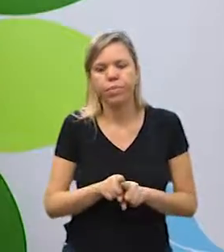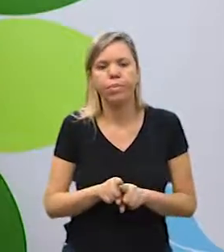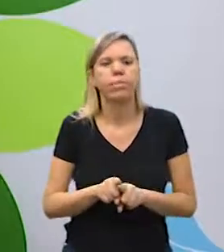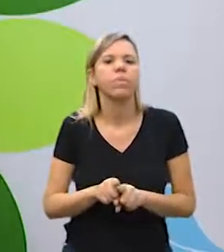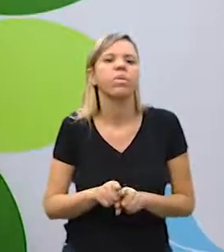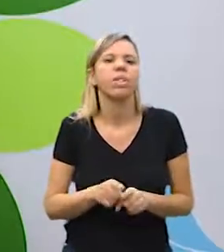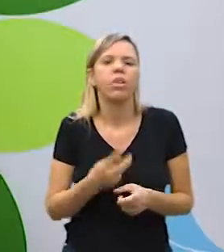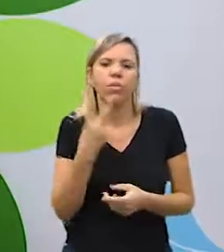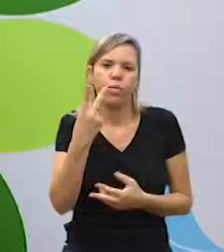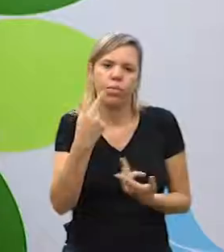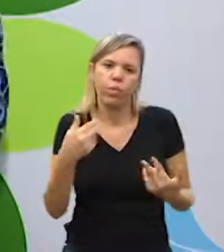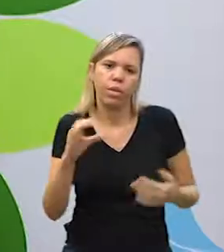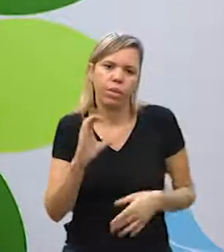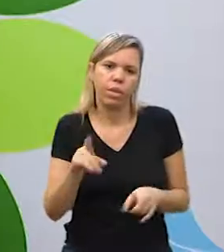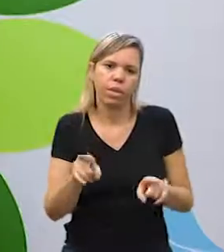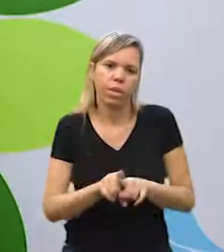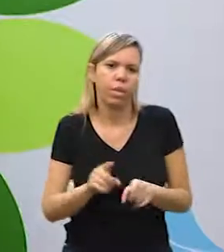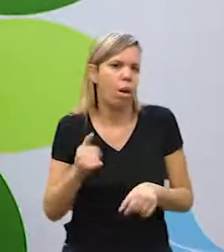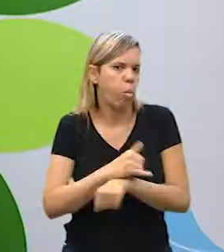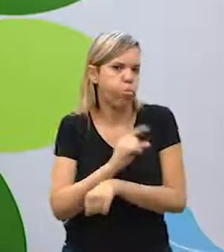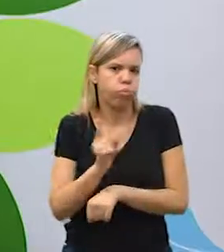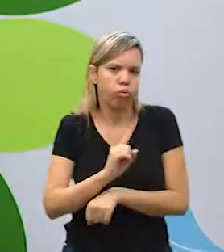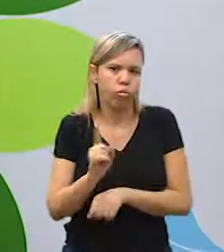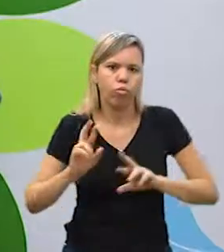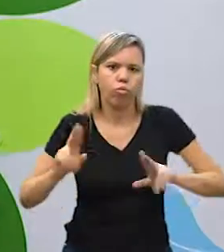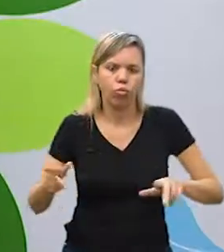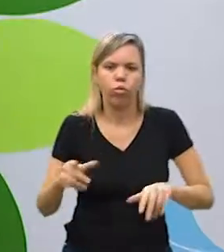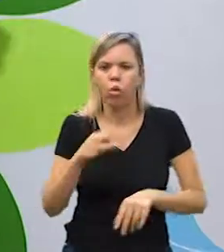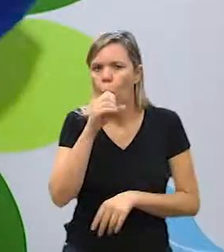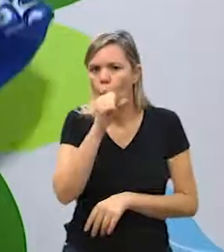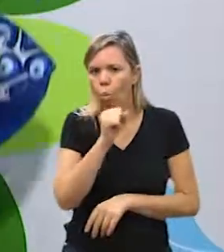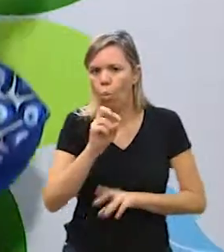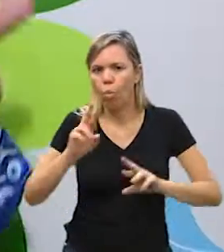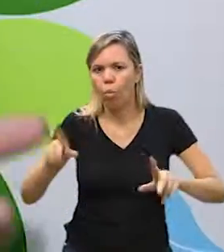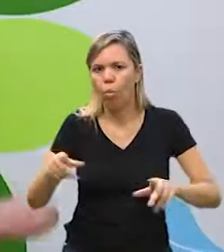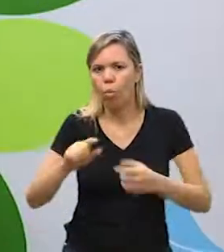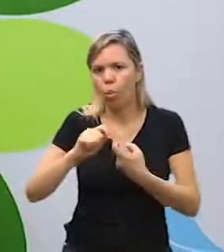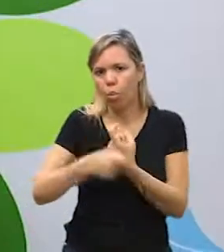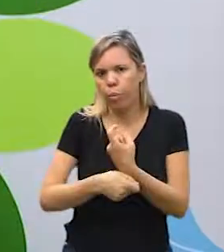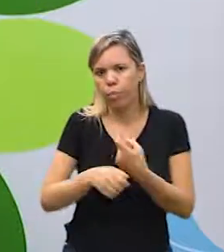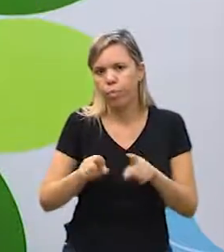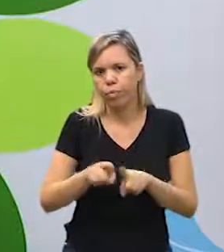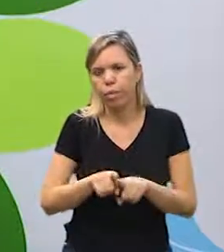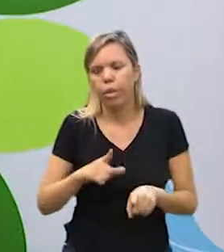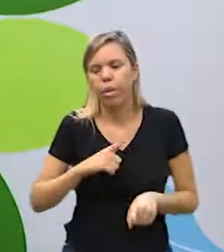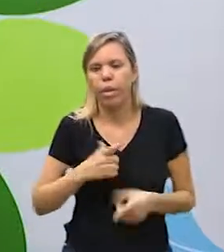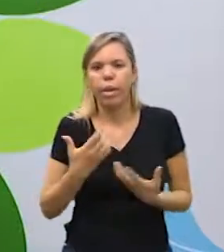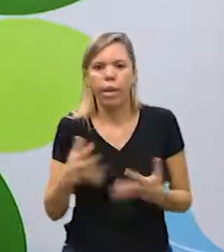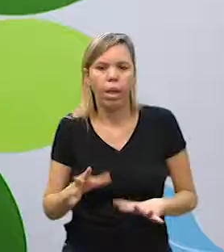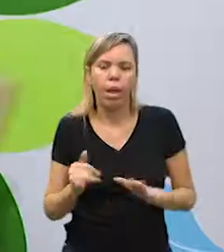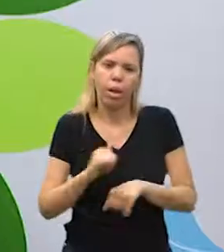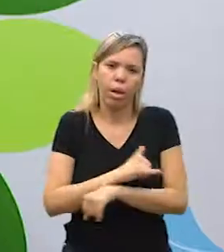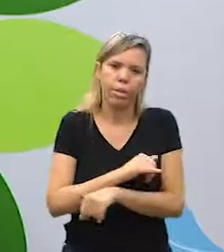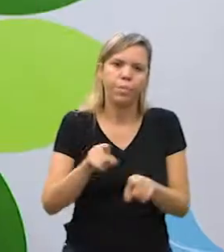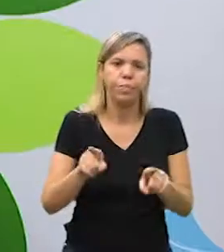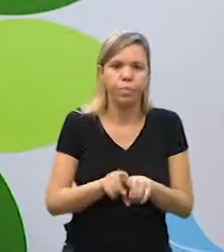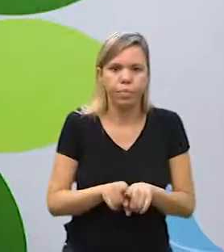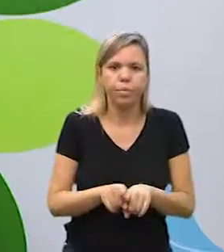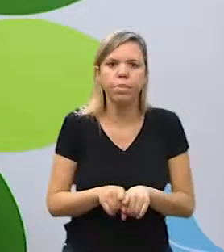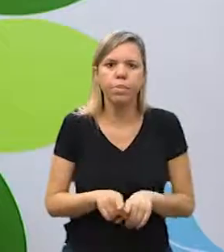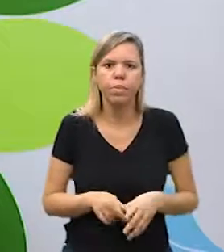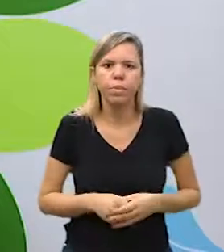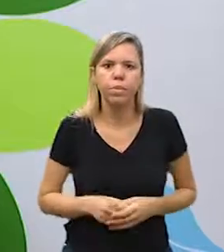em antioxidantes e vitamina C e também não engordam, diferente da laranja, diferente da mexerica. Então, quem não quer engordar é